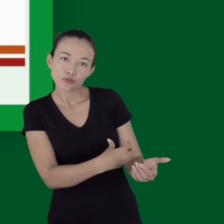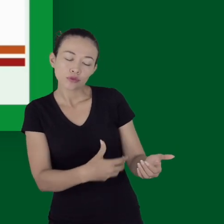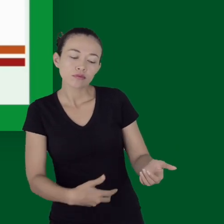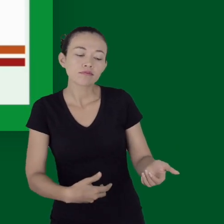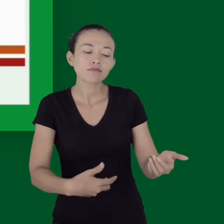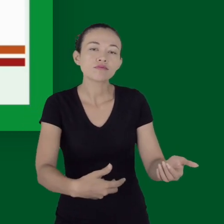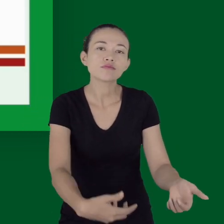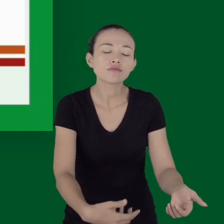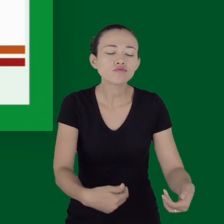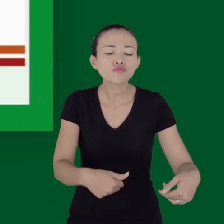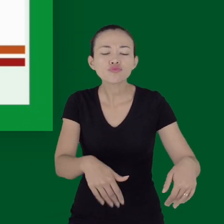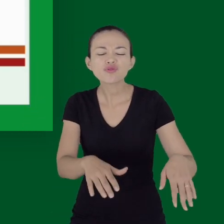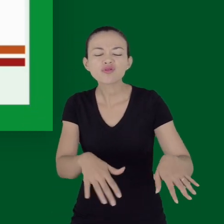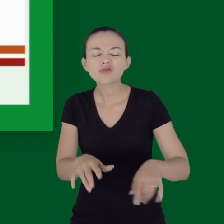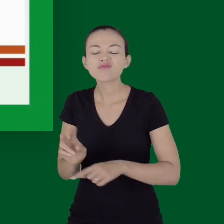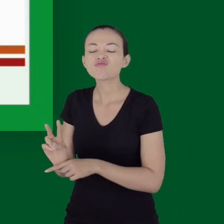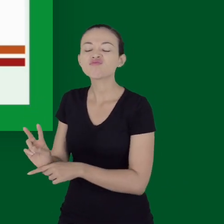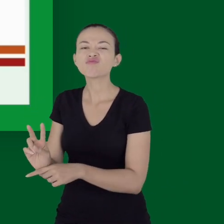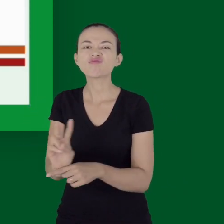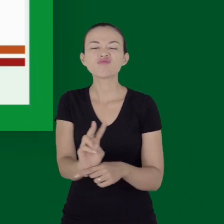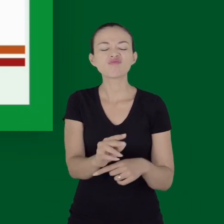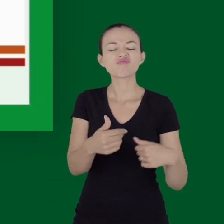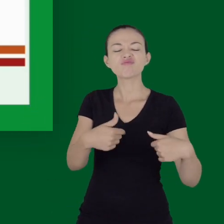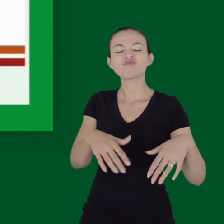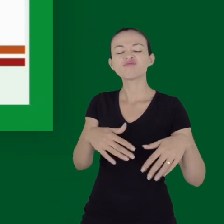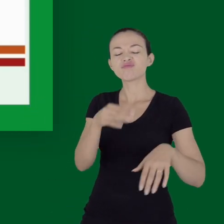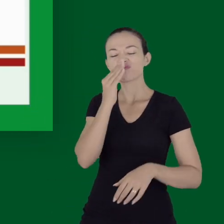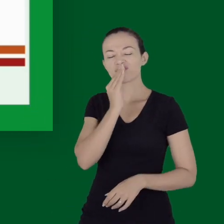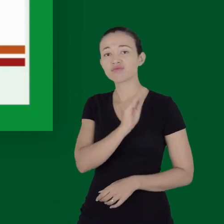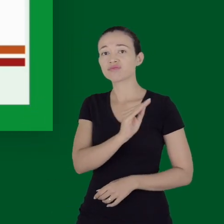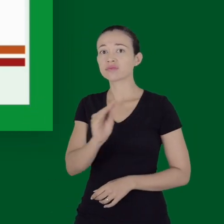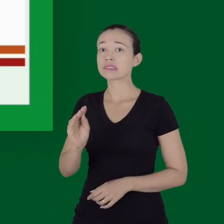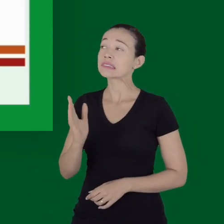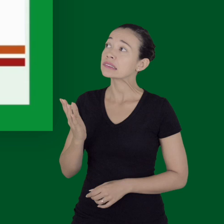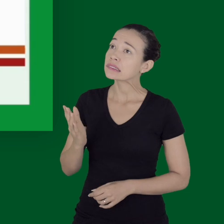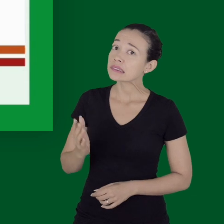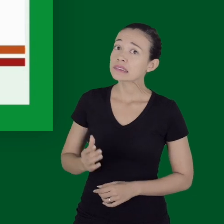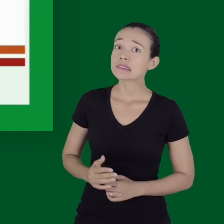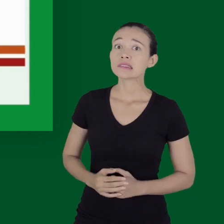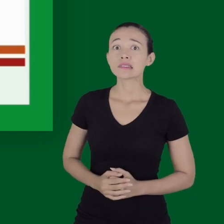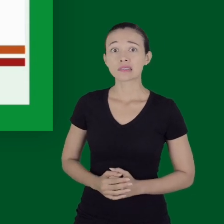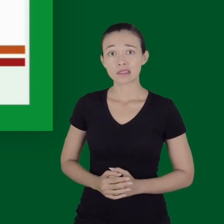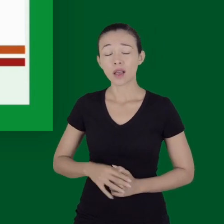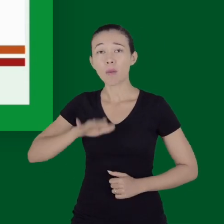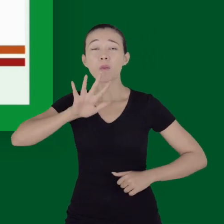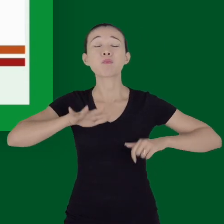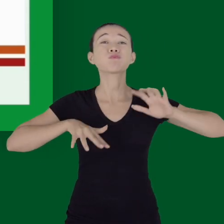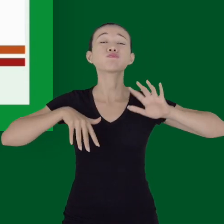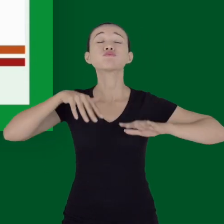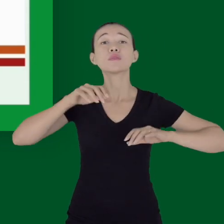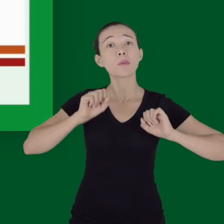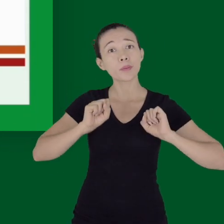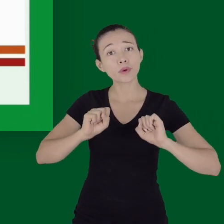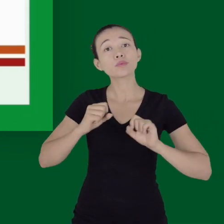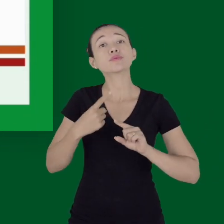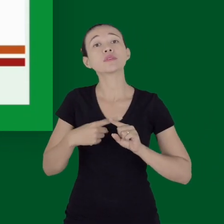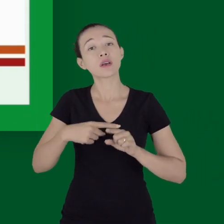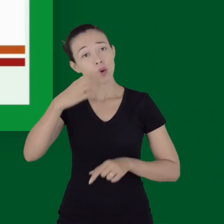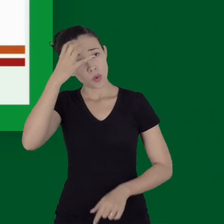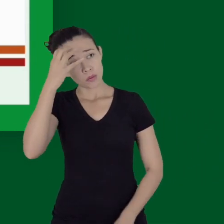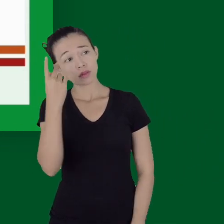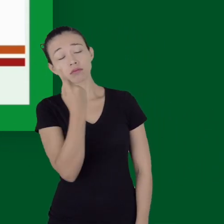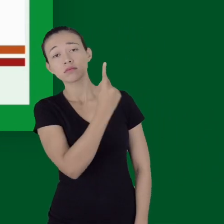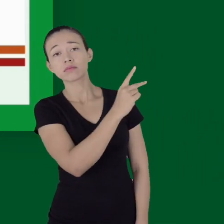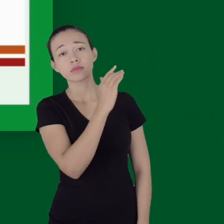Então, a supervisão inadequada, ela é um fator mais associado ao afogamento de lactentes